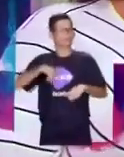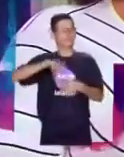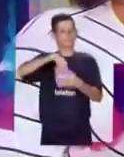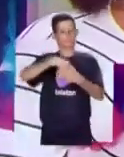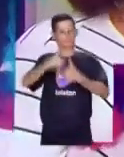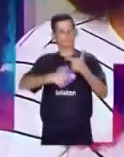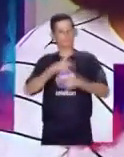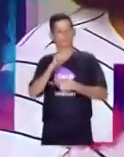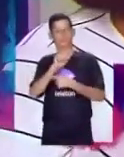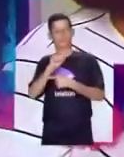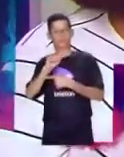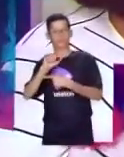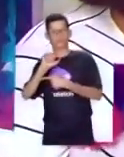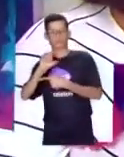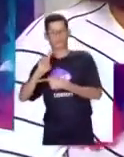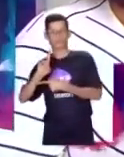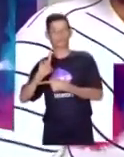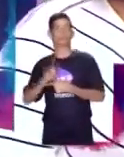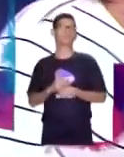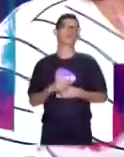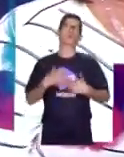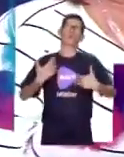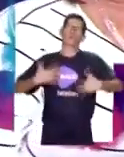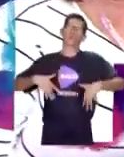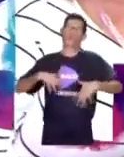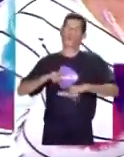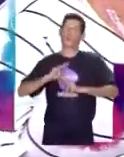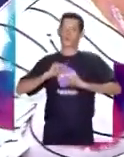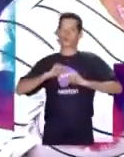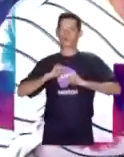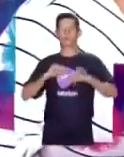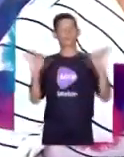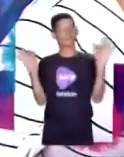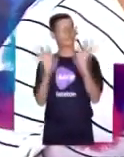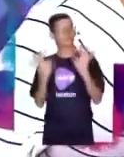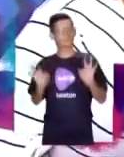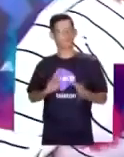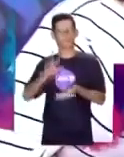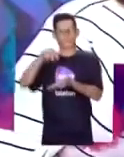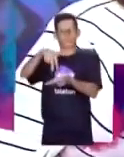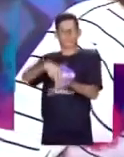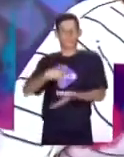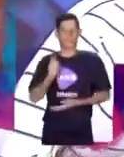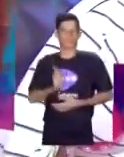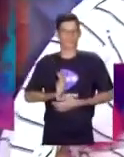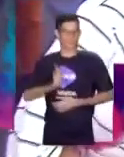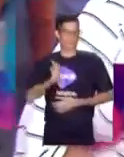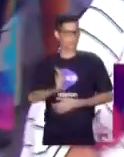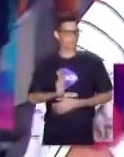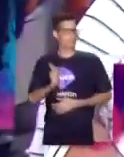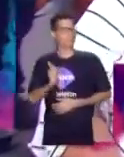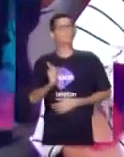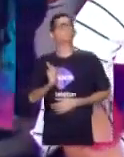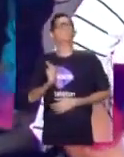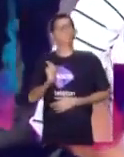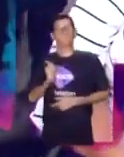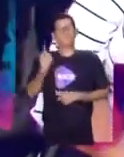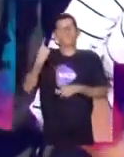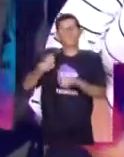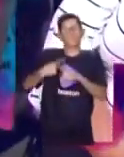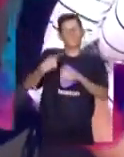ACDI. Nossa, eu tô muito, muito feliz de estar aqui, porque